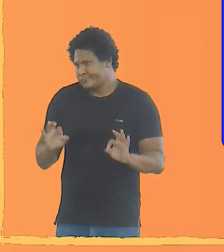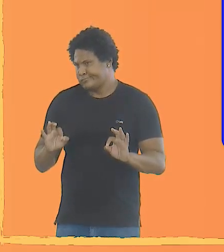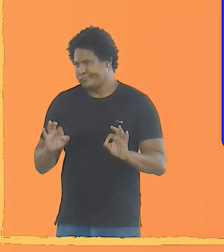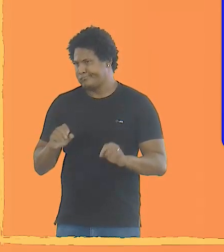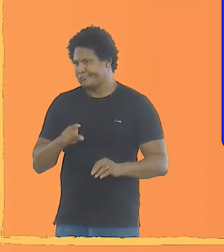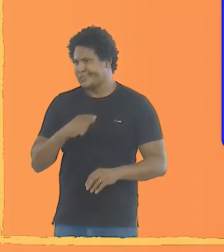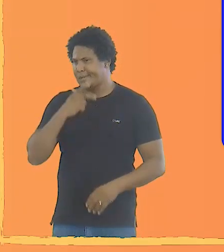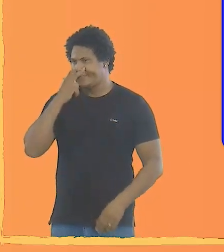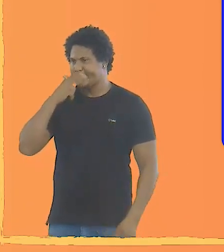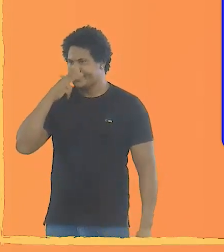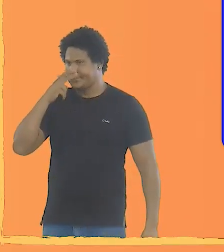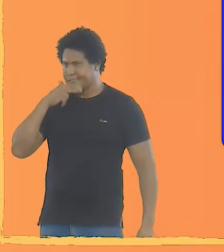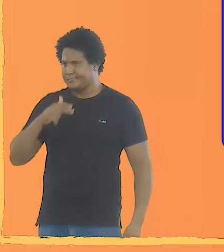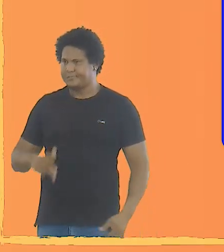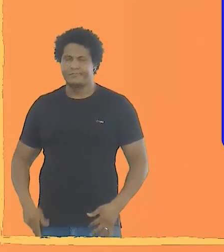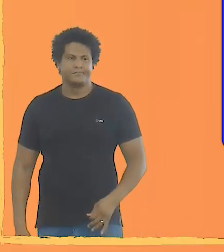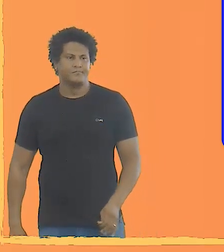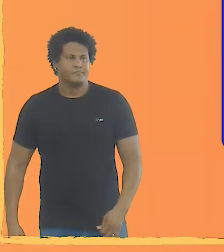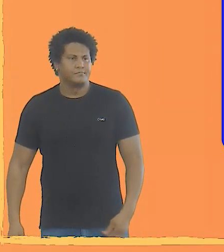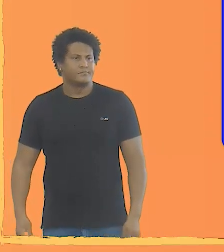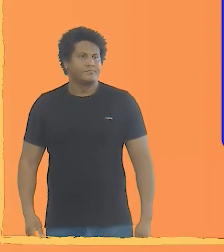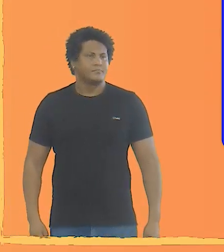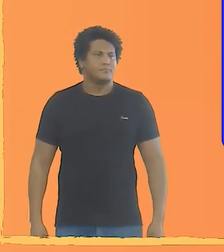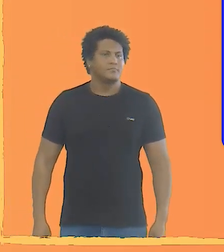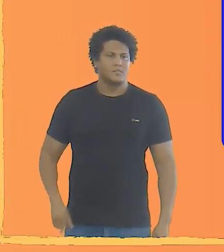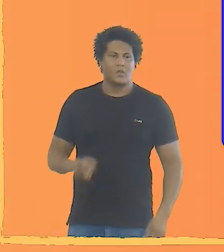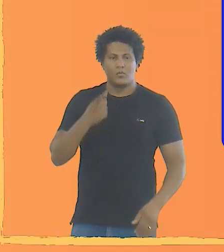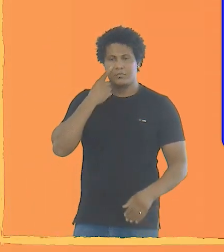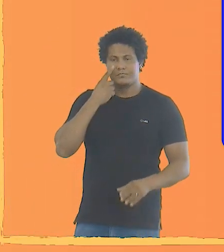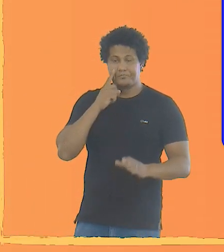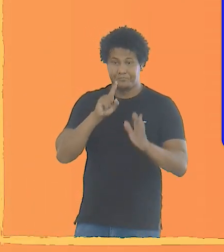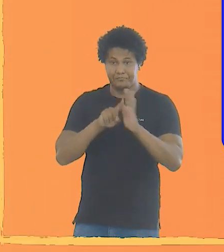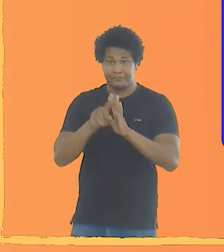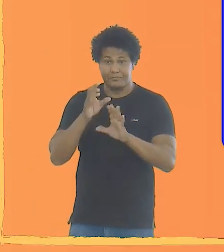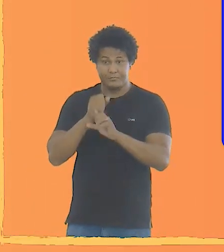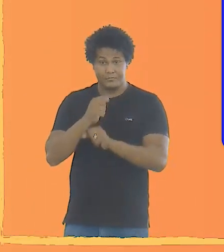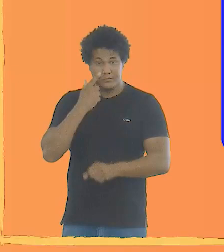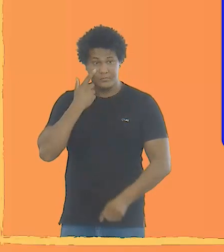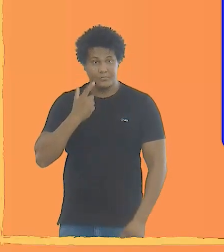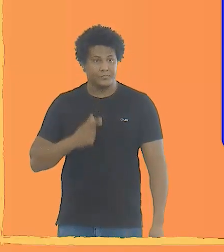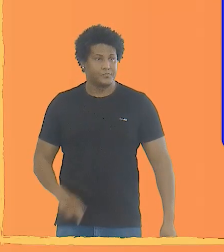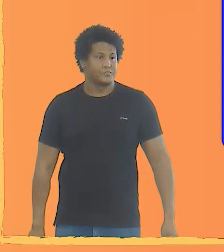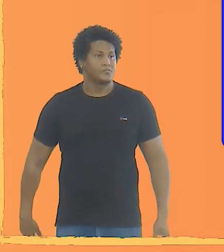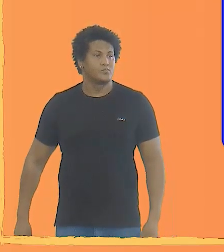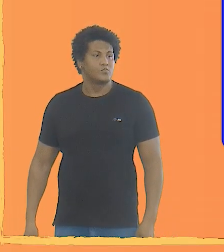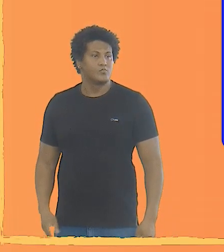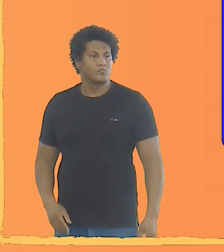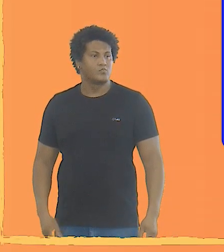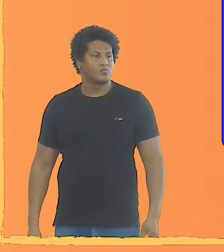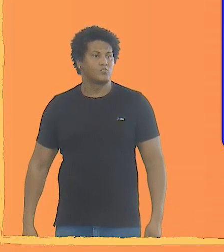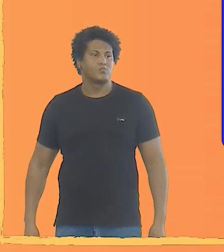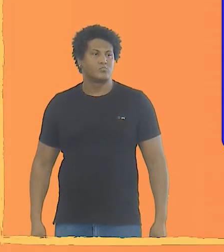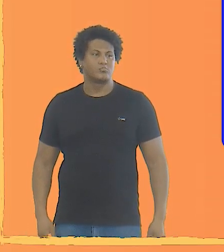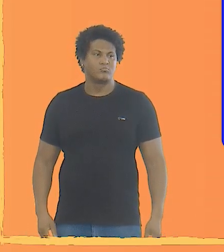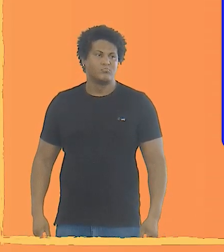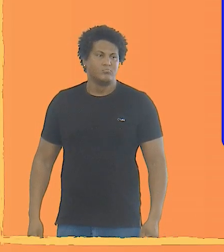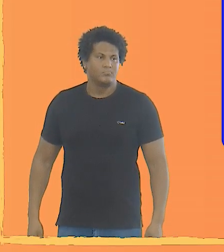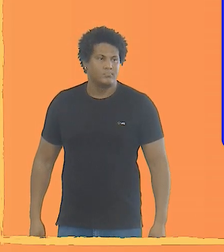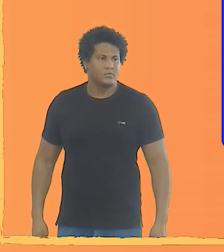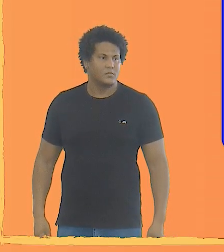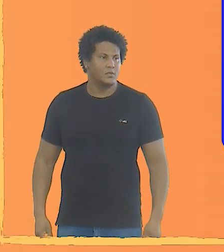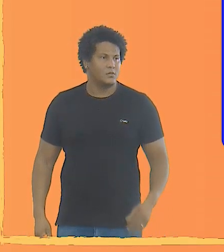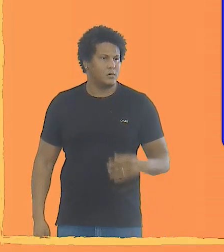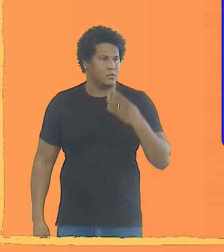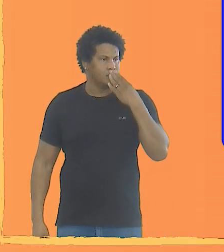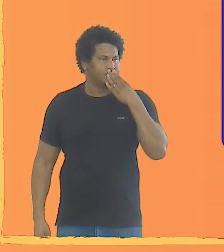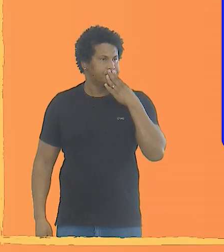Então, vejam só como é que seria essa questão aqui, ó. Bora lá. O problema consiste na escolha de quê?